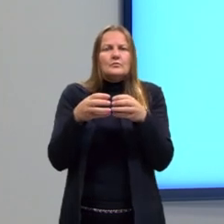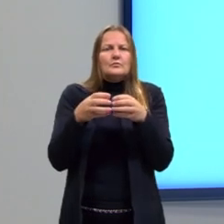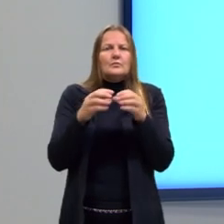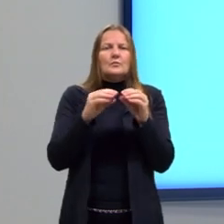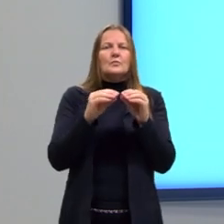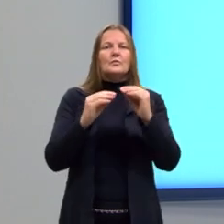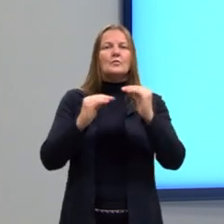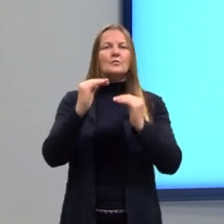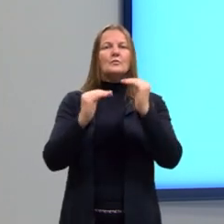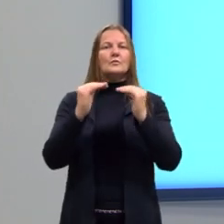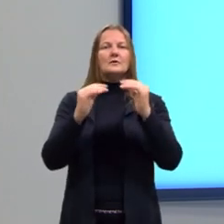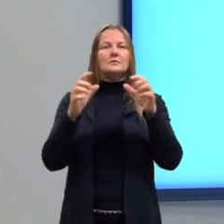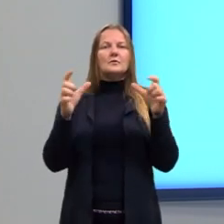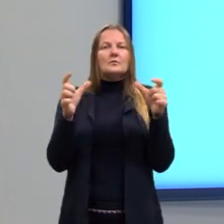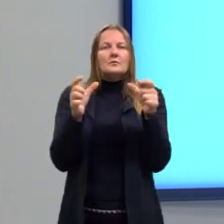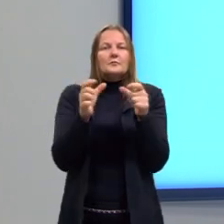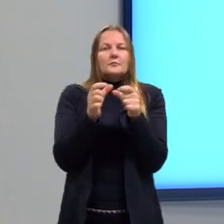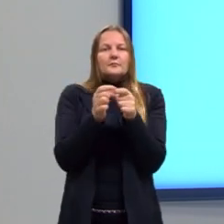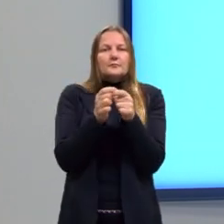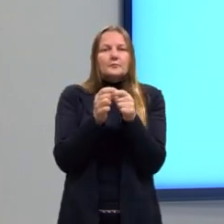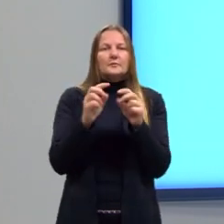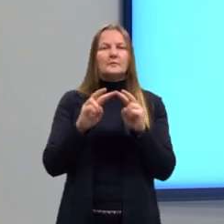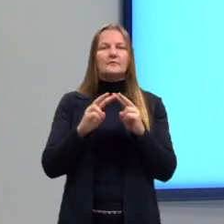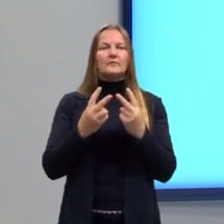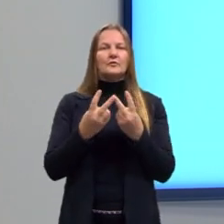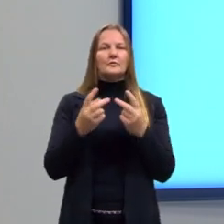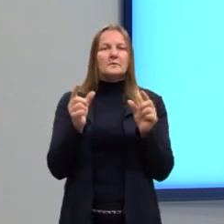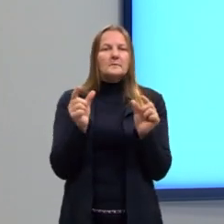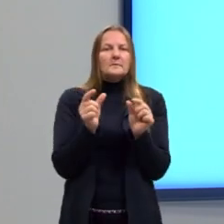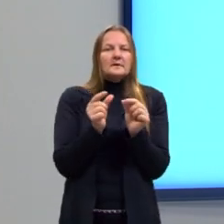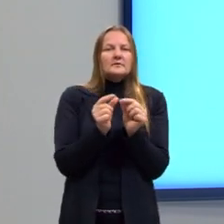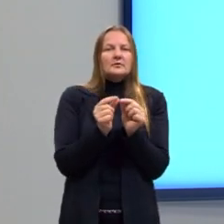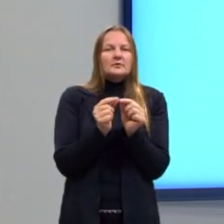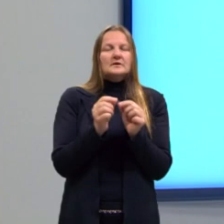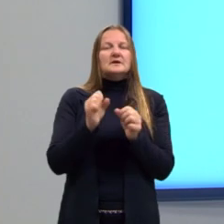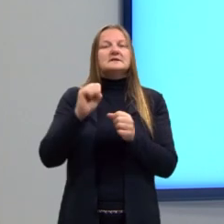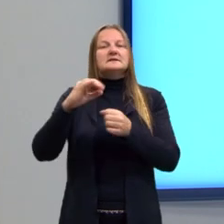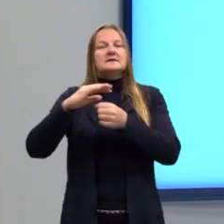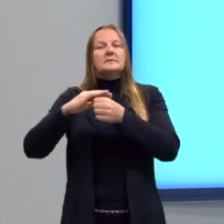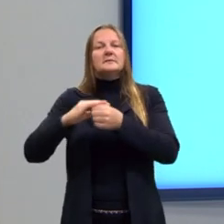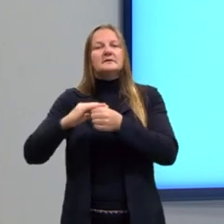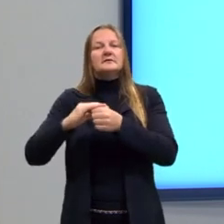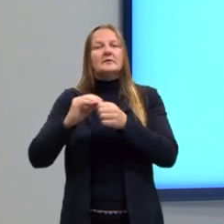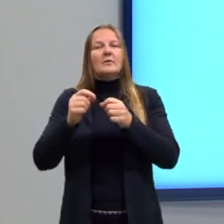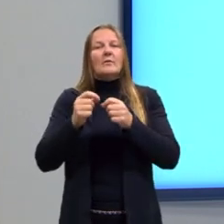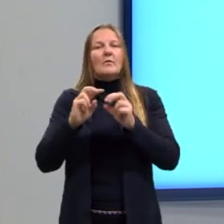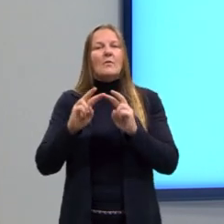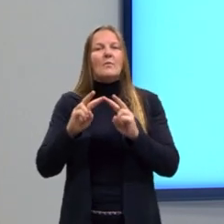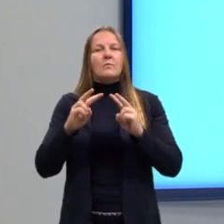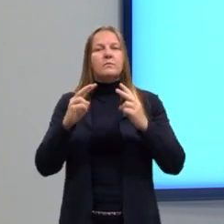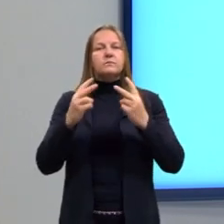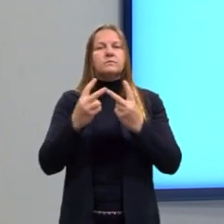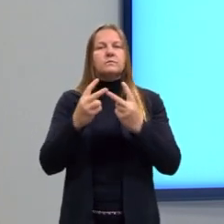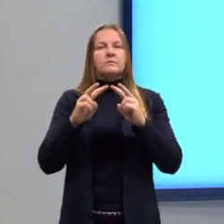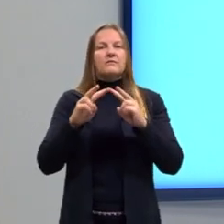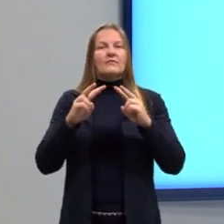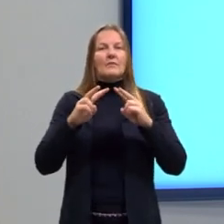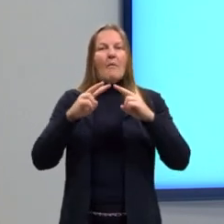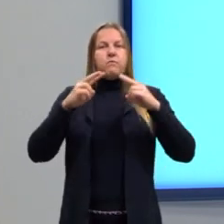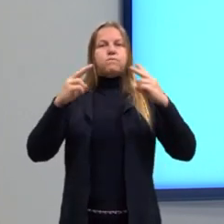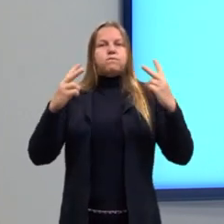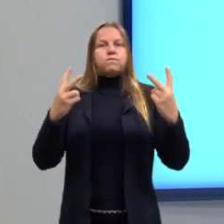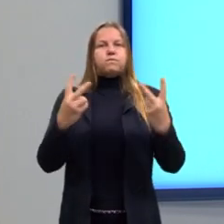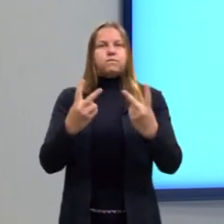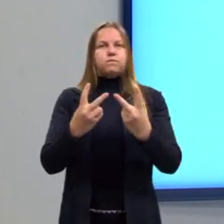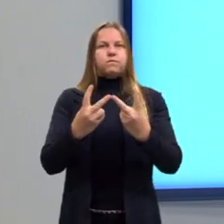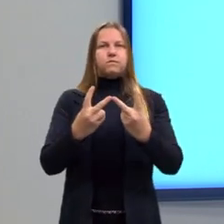Desloca no sentido de menor E agora se eu diminua a pressão eu provoco a expansão do